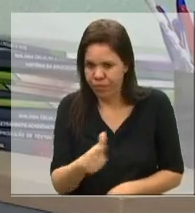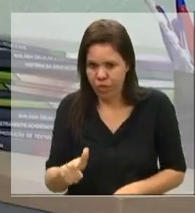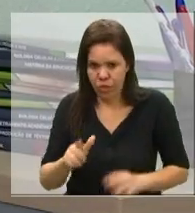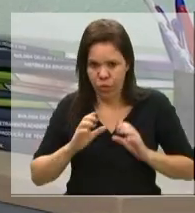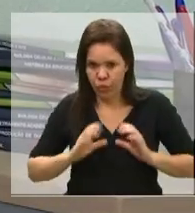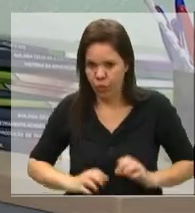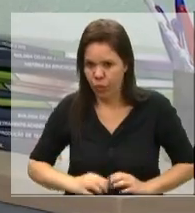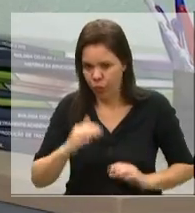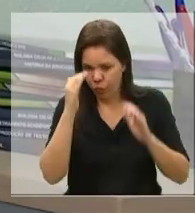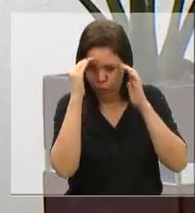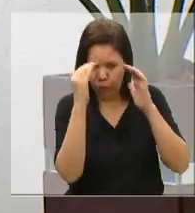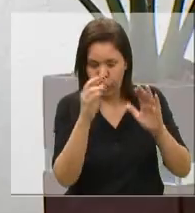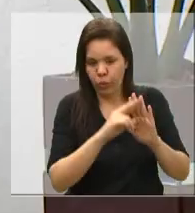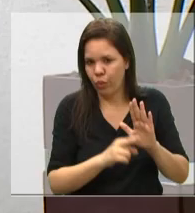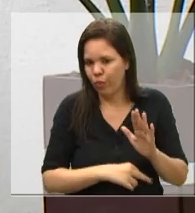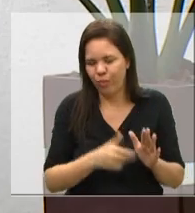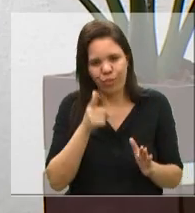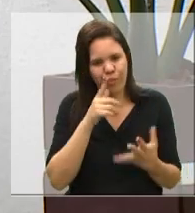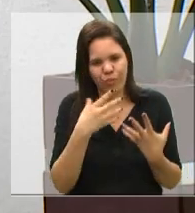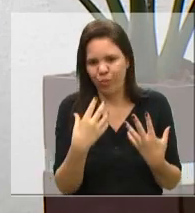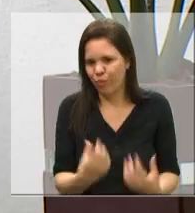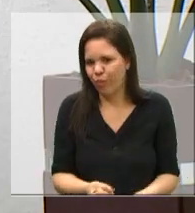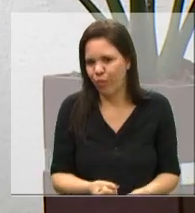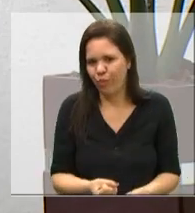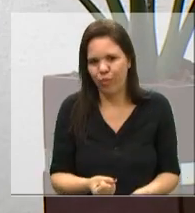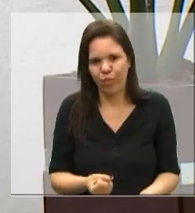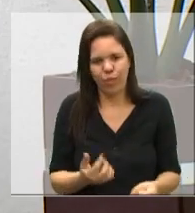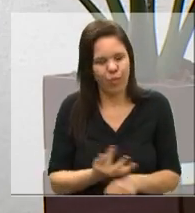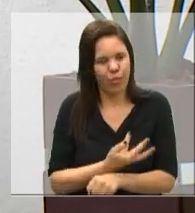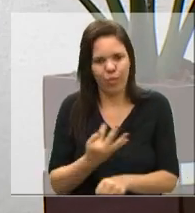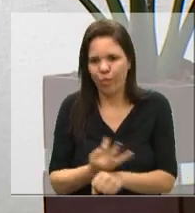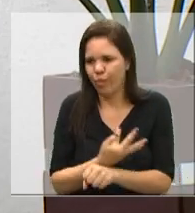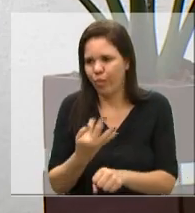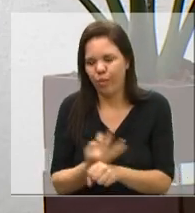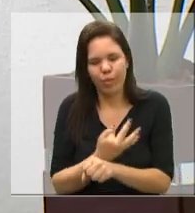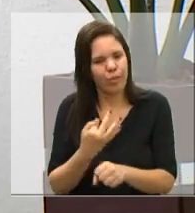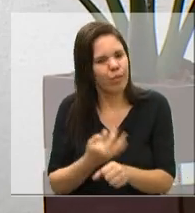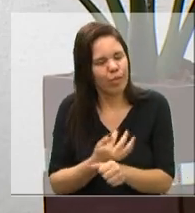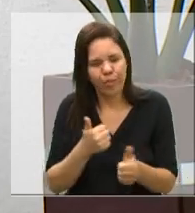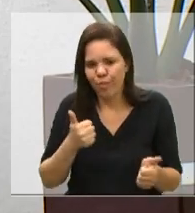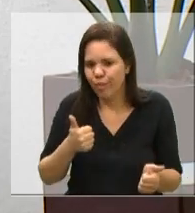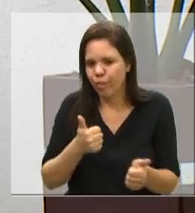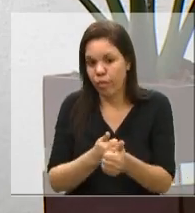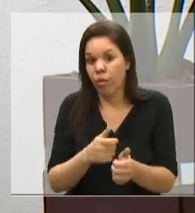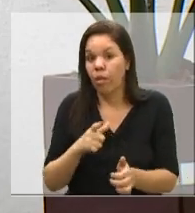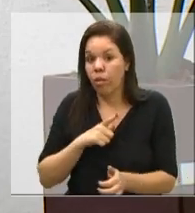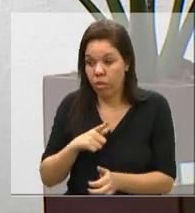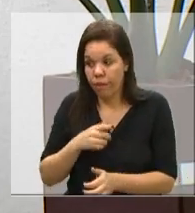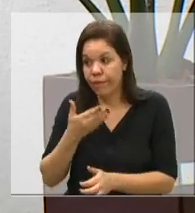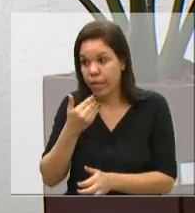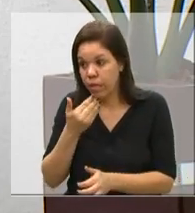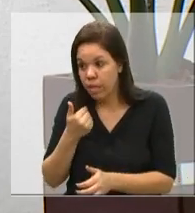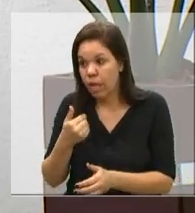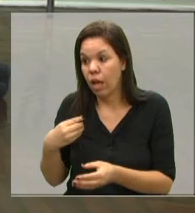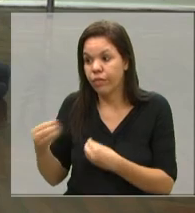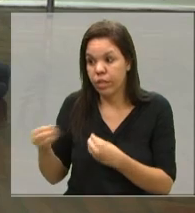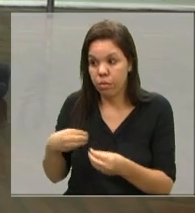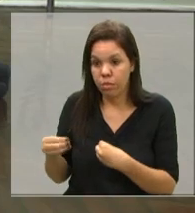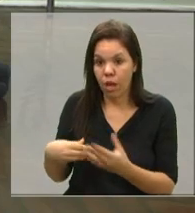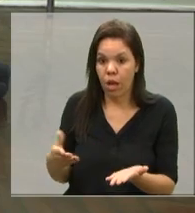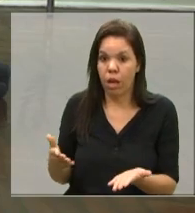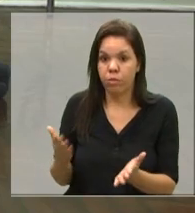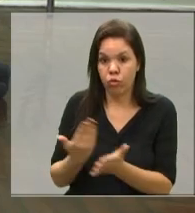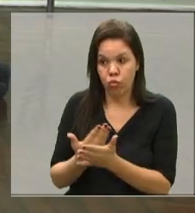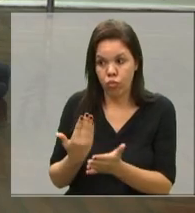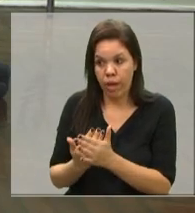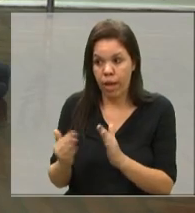disciplinado, ele não dá conta desse formato de ensino. É isso que eu queria entrar, né? A pessoa tem essa facilidade, essa flexibilidade,